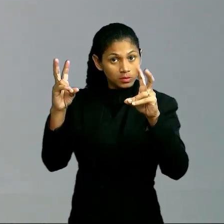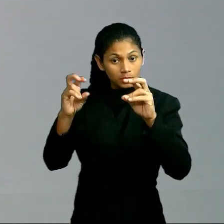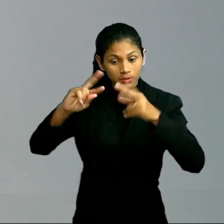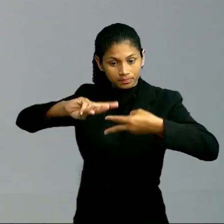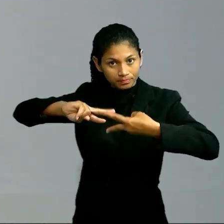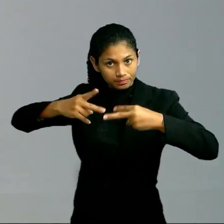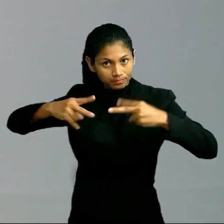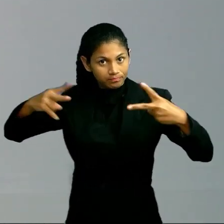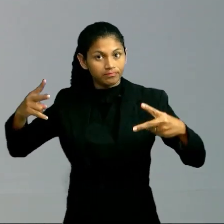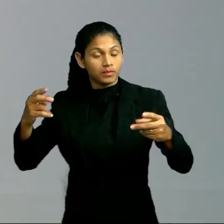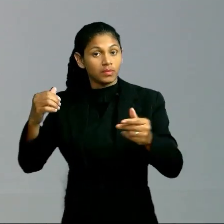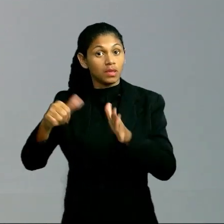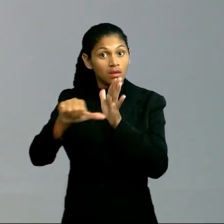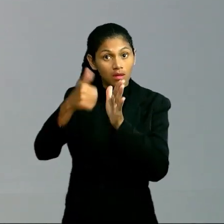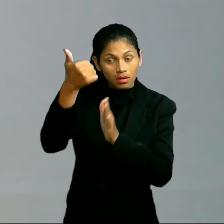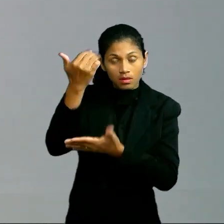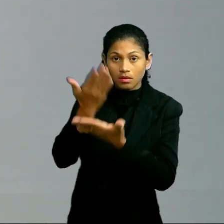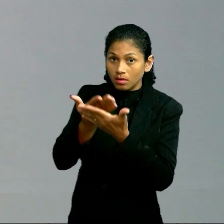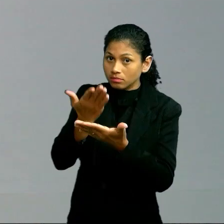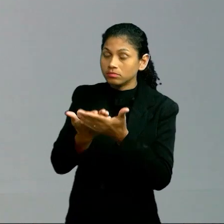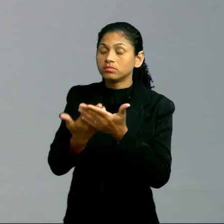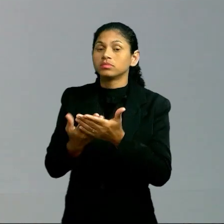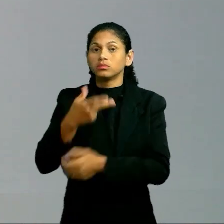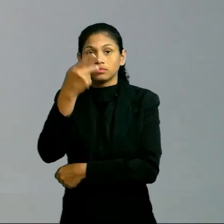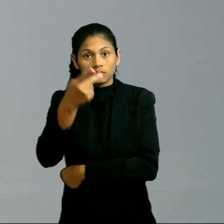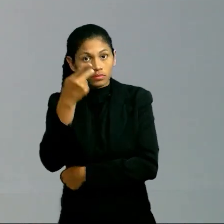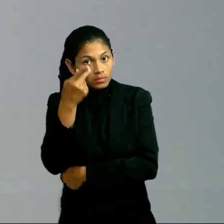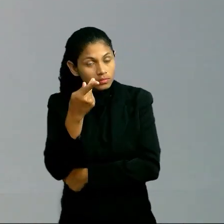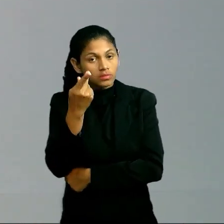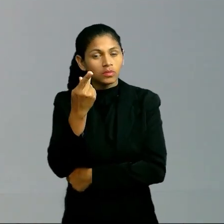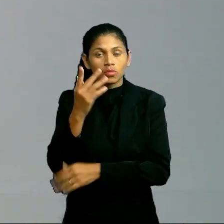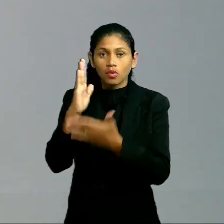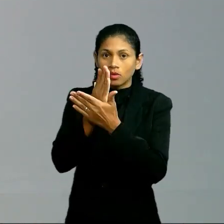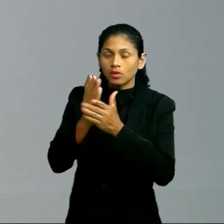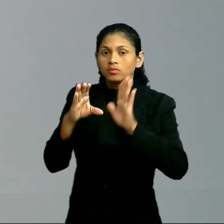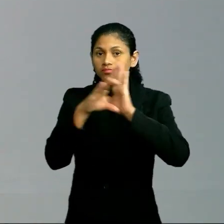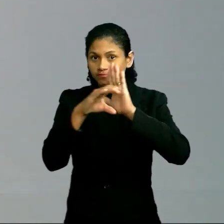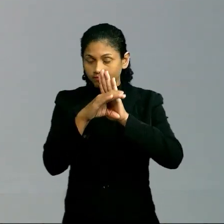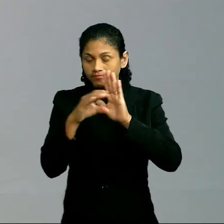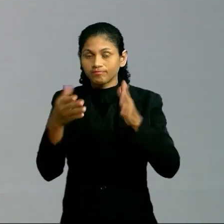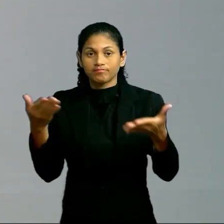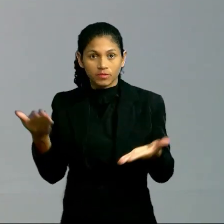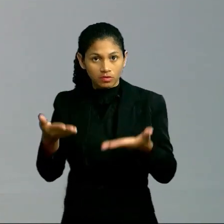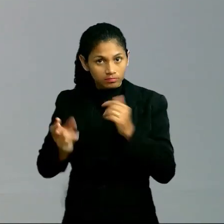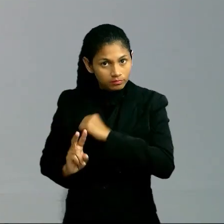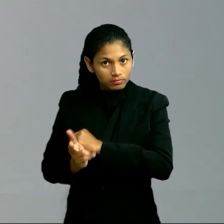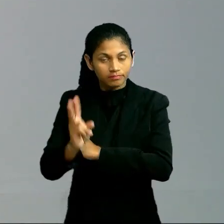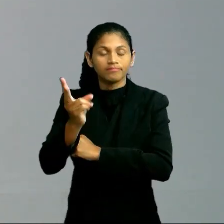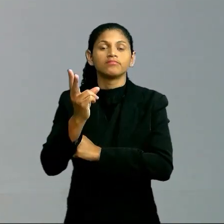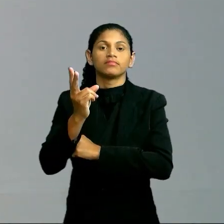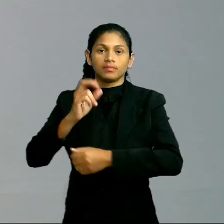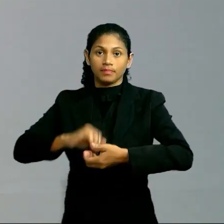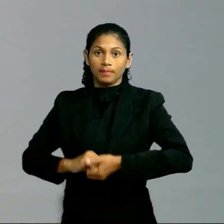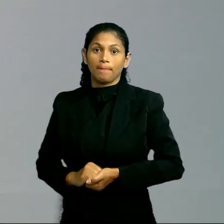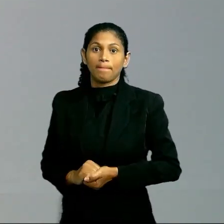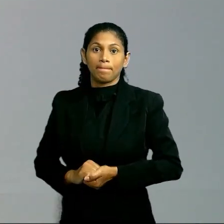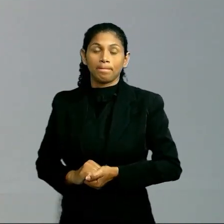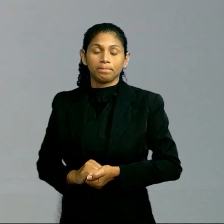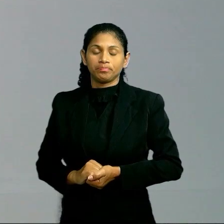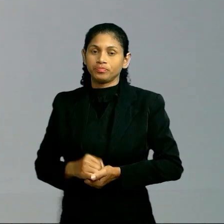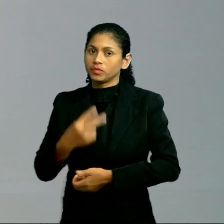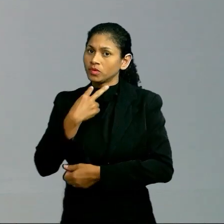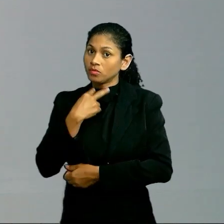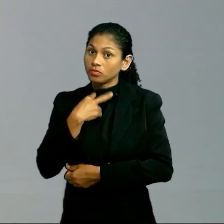aula nós falamos sobre conceitos e agora e na próxima também vamos ainda falar sobre conceitos. Não